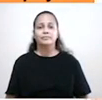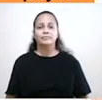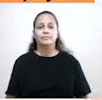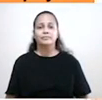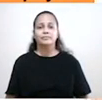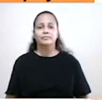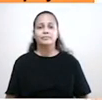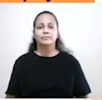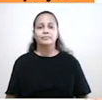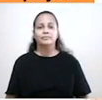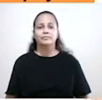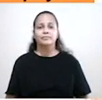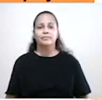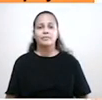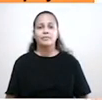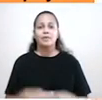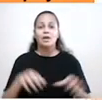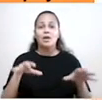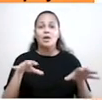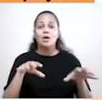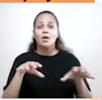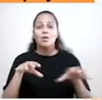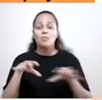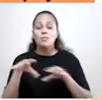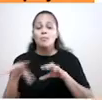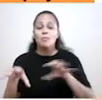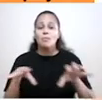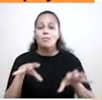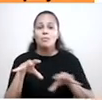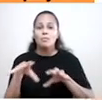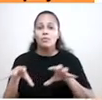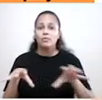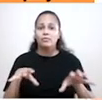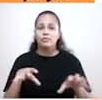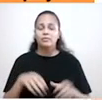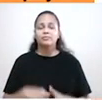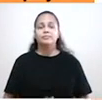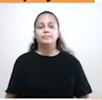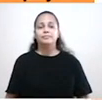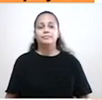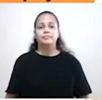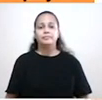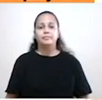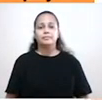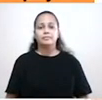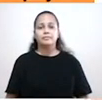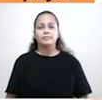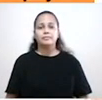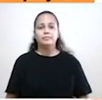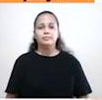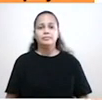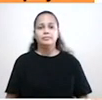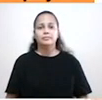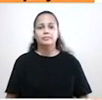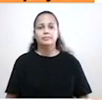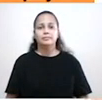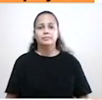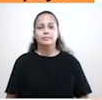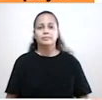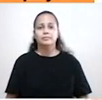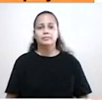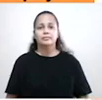listened. Move, mover, mexer. Passado e particípio, moved.